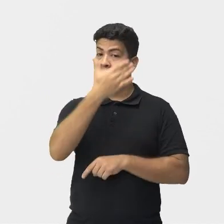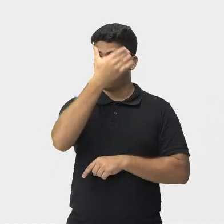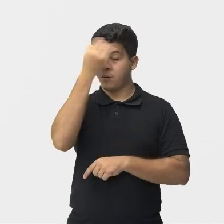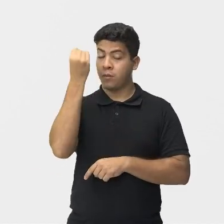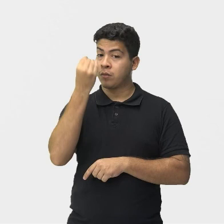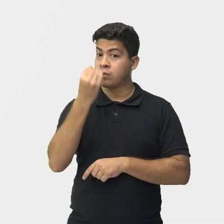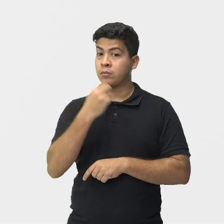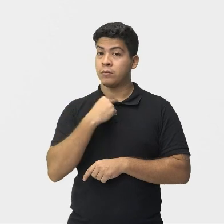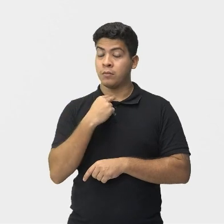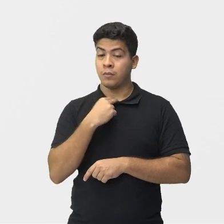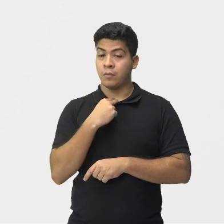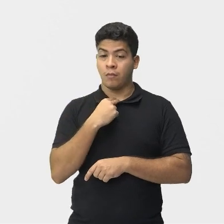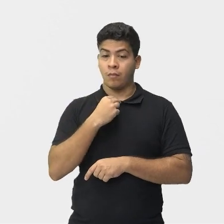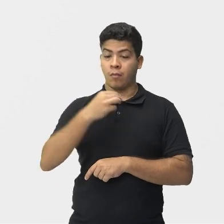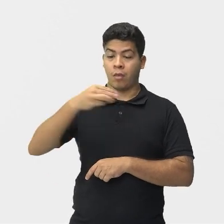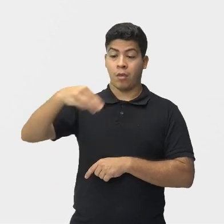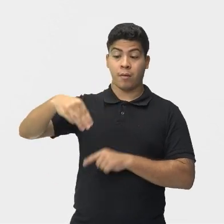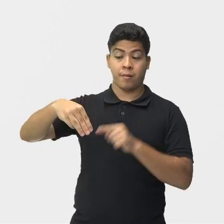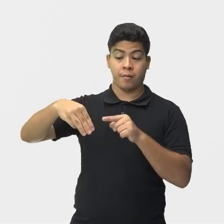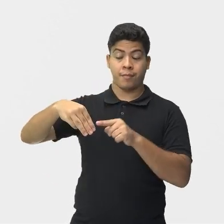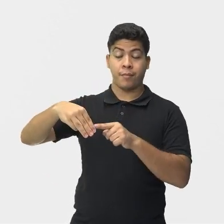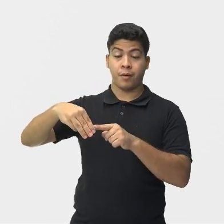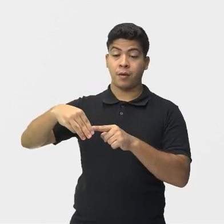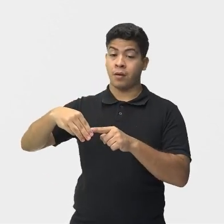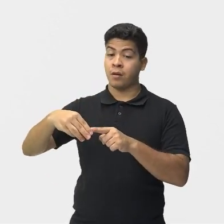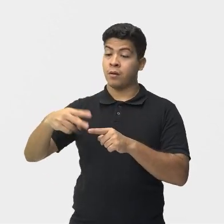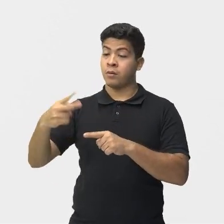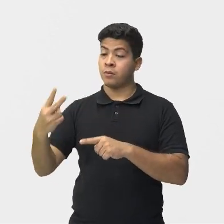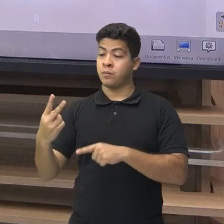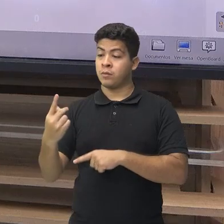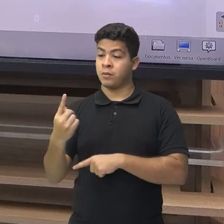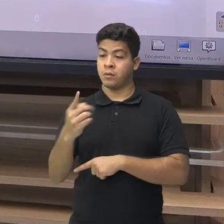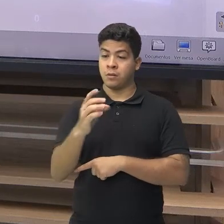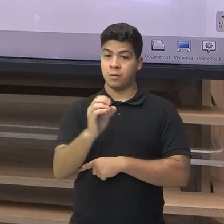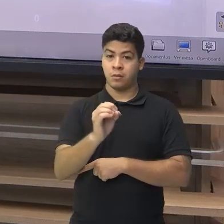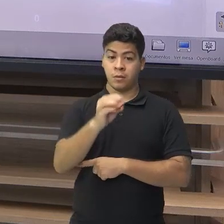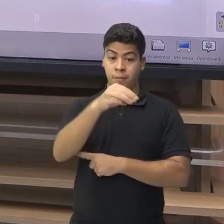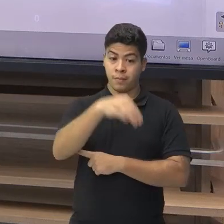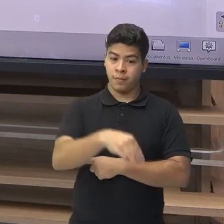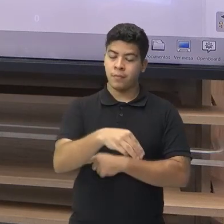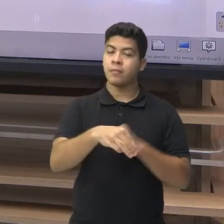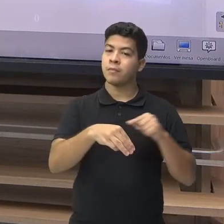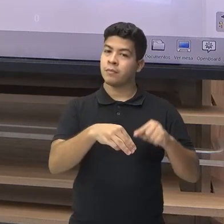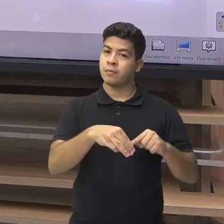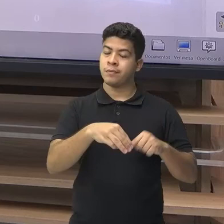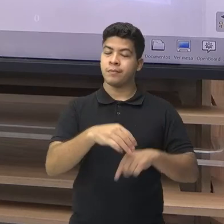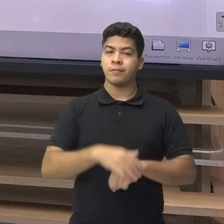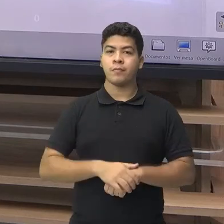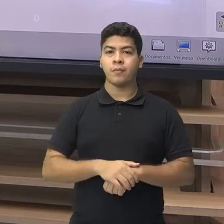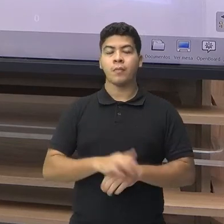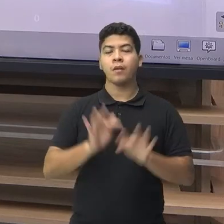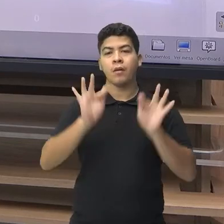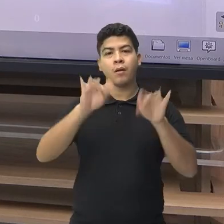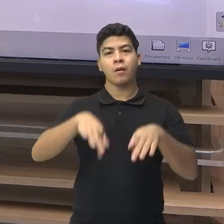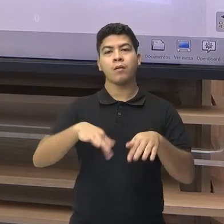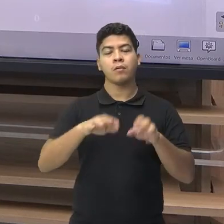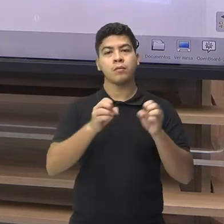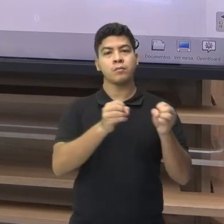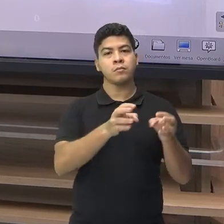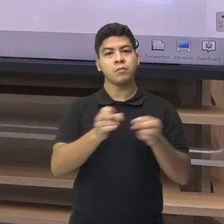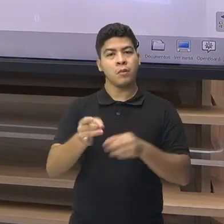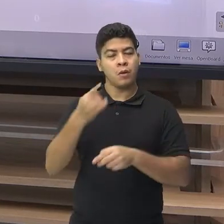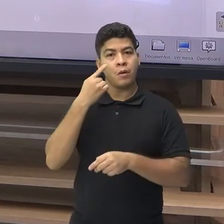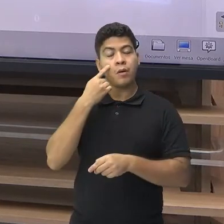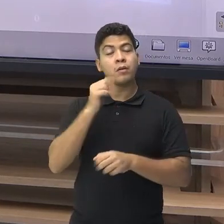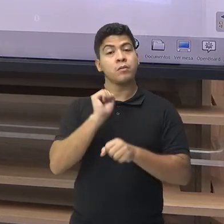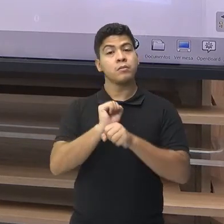da posição, vai ser 210 metros aí para esse barco. Muito bem, pessoal, chegamos ao final da nossa aula. Eu espero